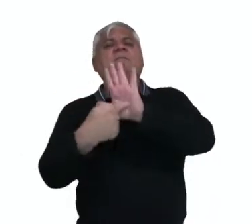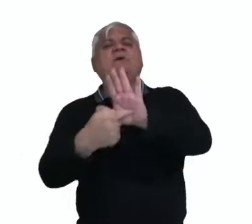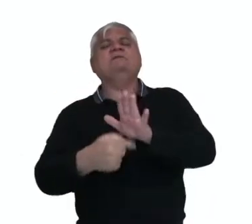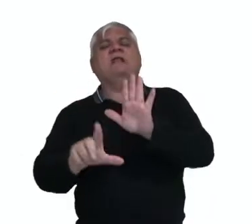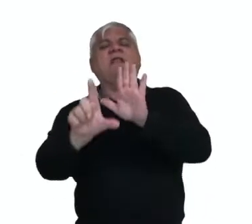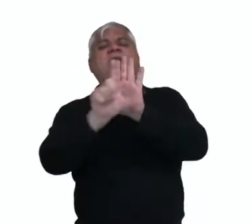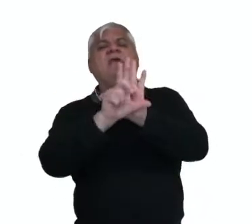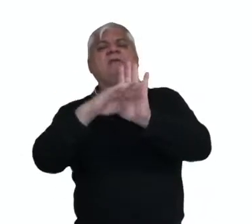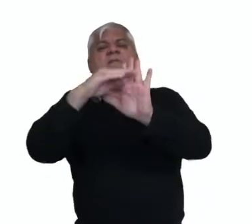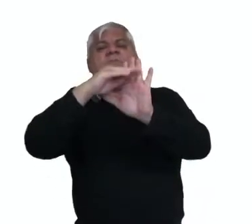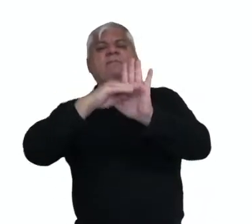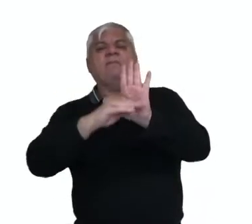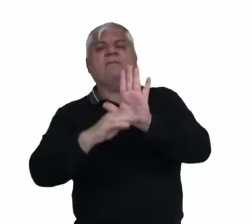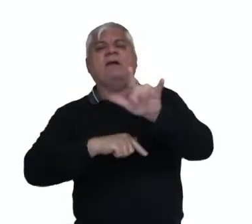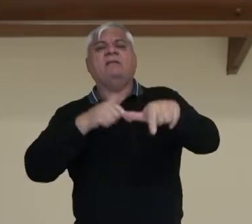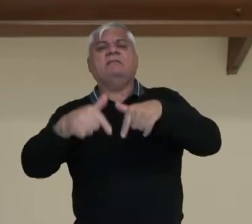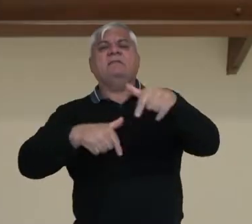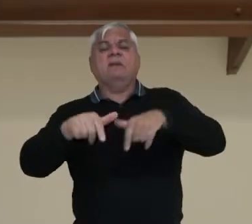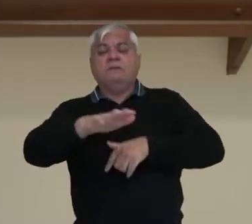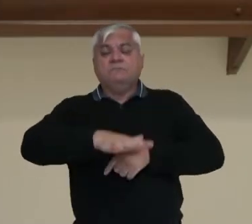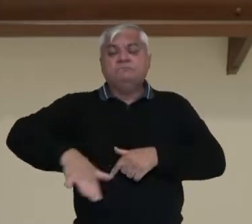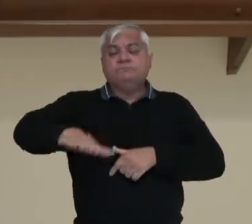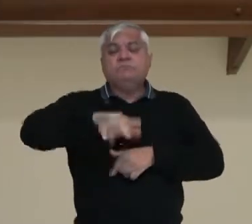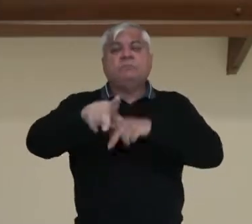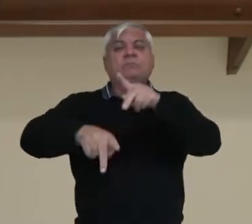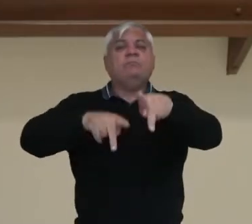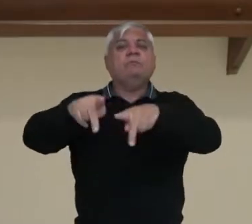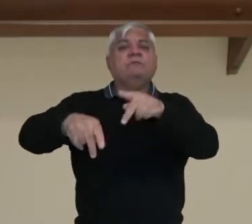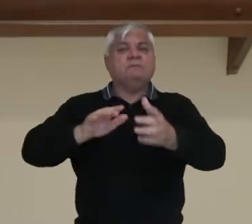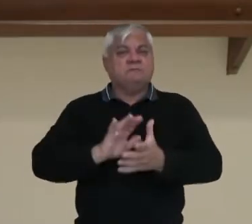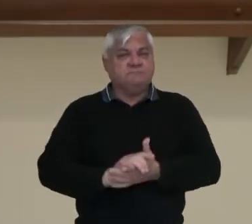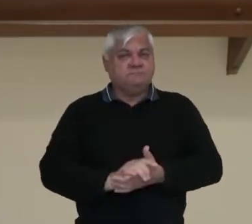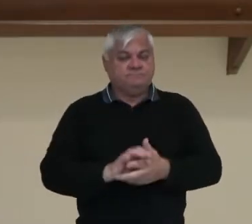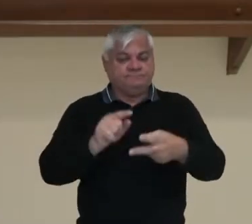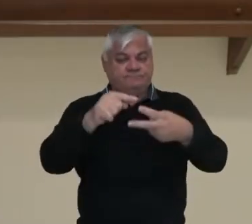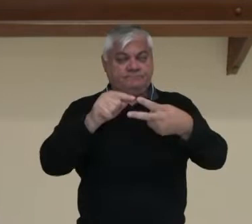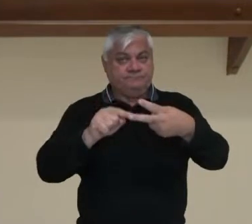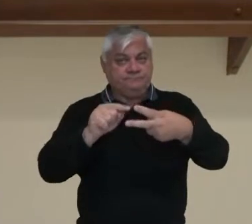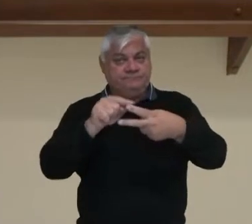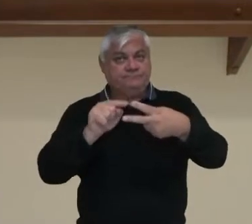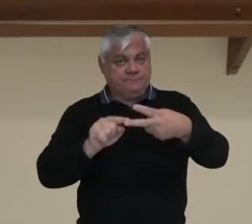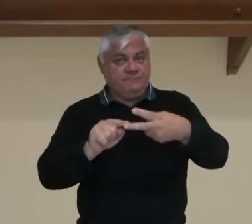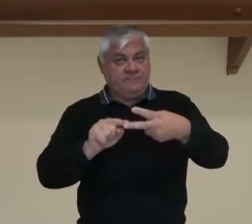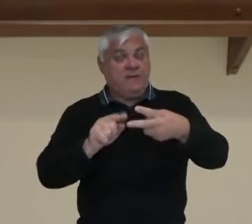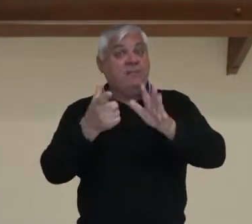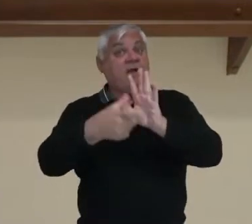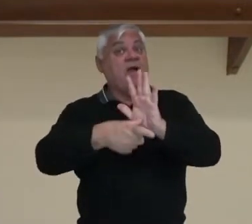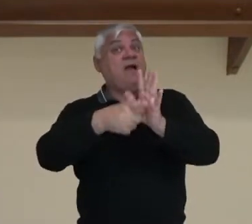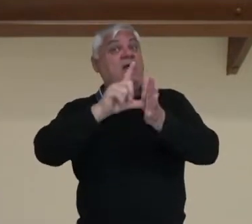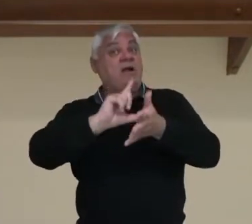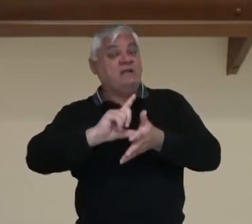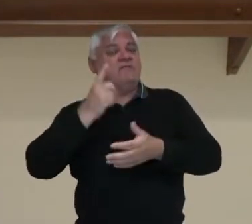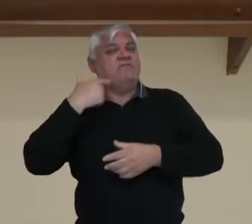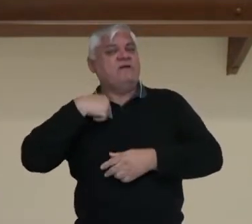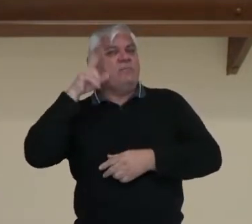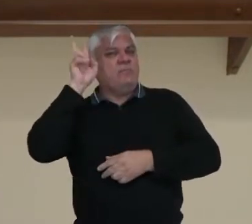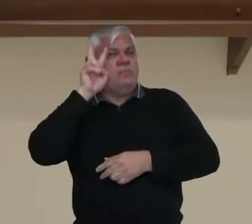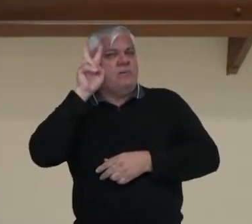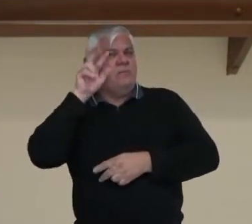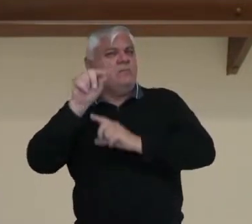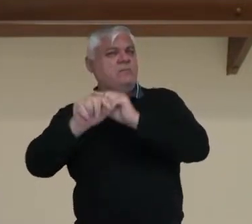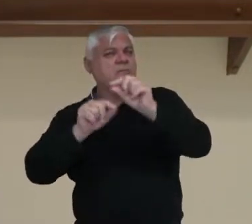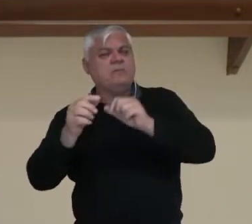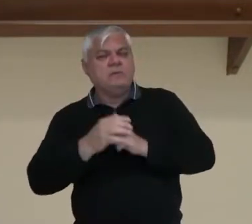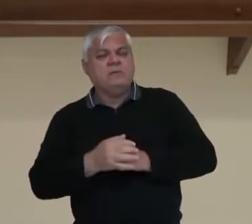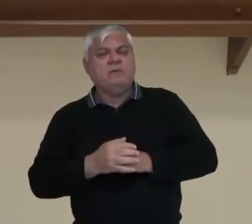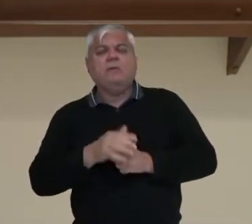leis trabalhistas para a população, né? Antes disso, vamos retomar um pouquinho mais, a gente tem que pensar como é